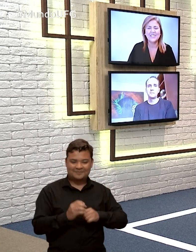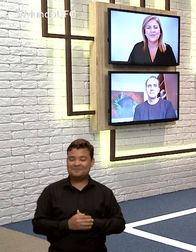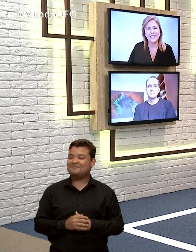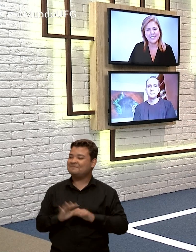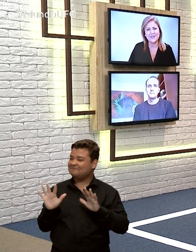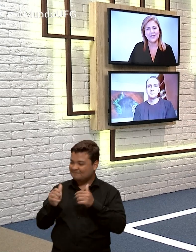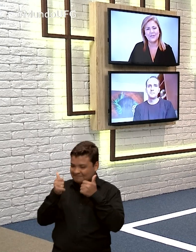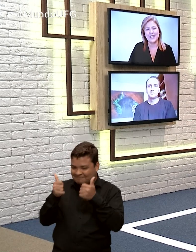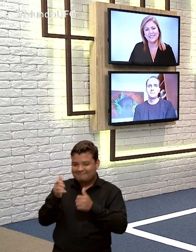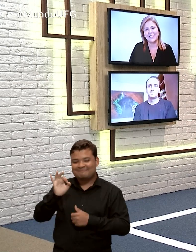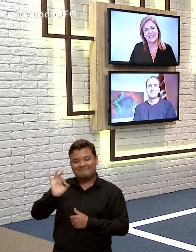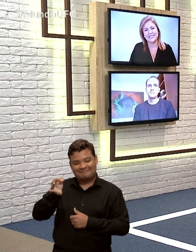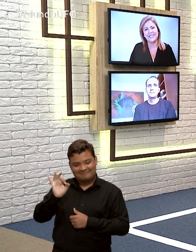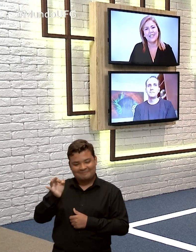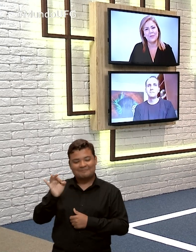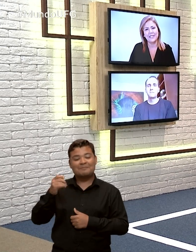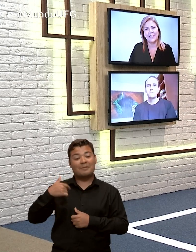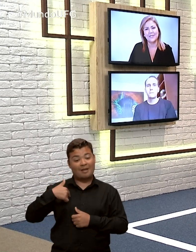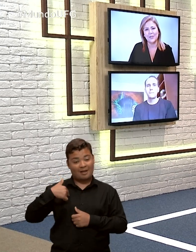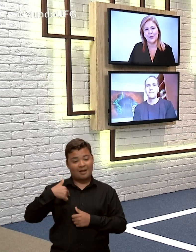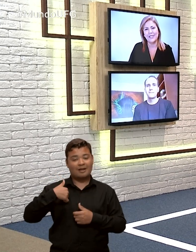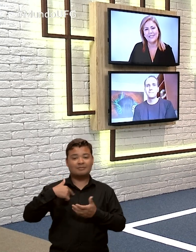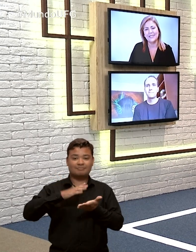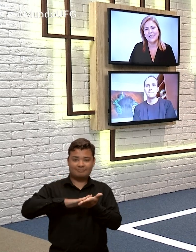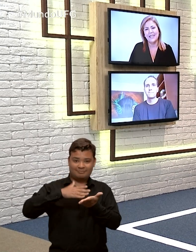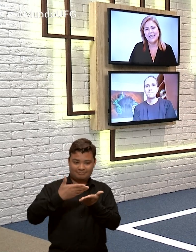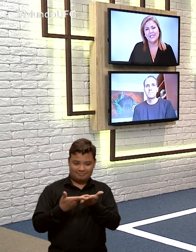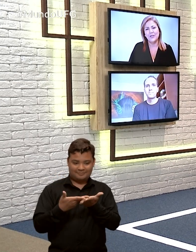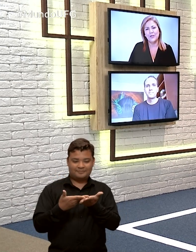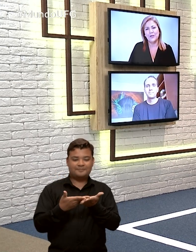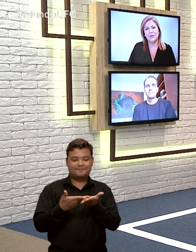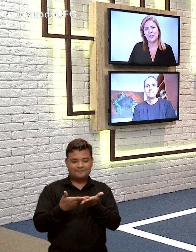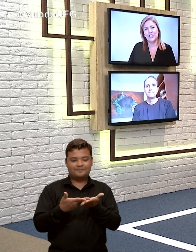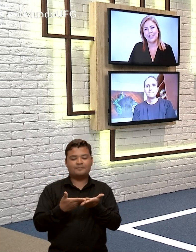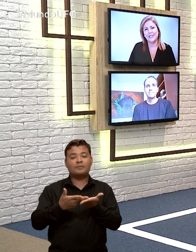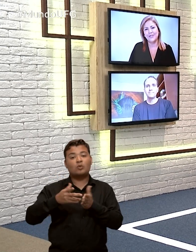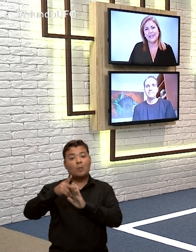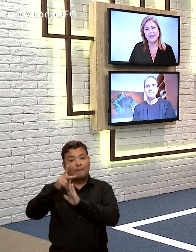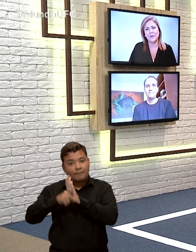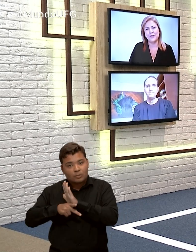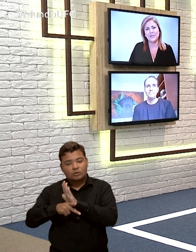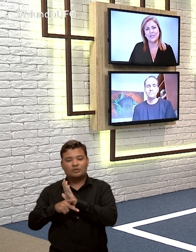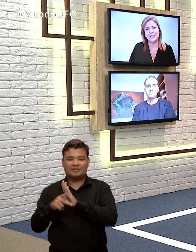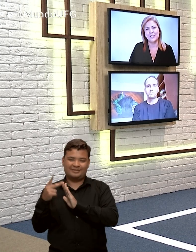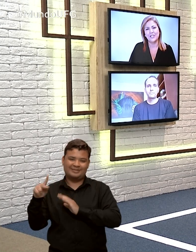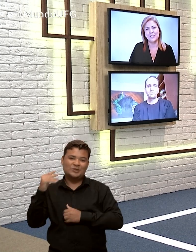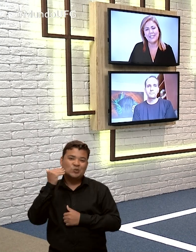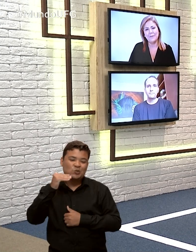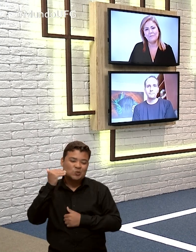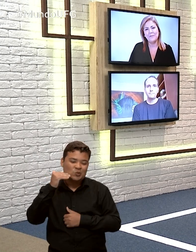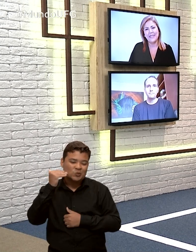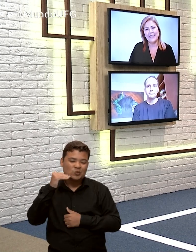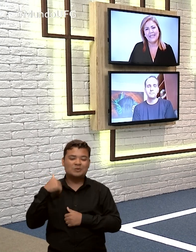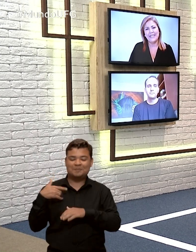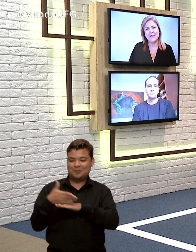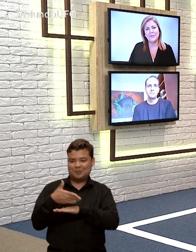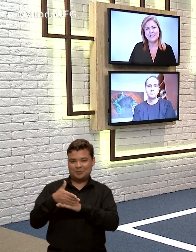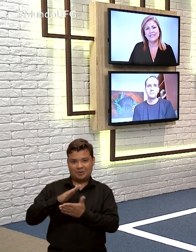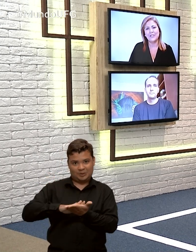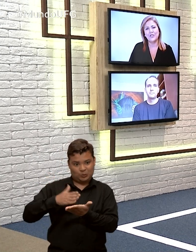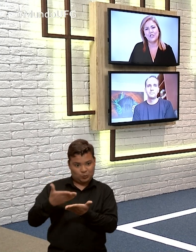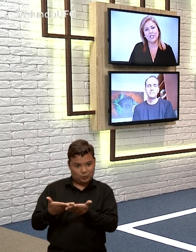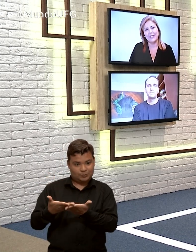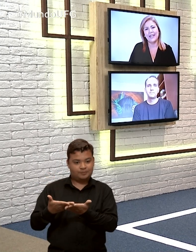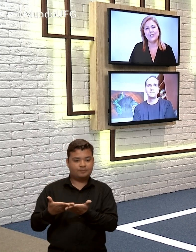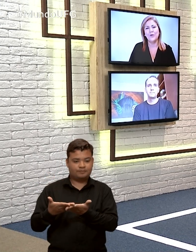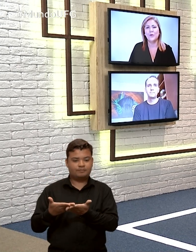bem, isso mesmo. Eu faço as interpretações do projeto da professora Sueli, né,